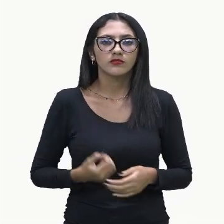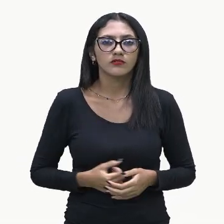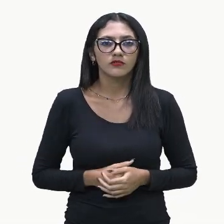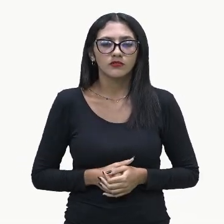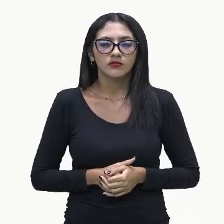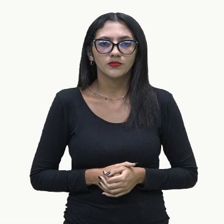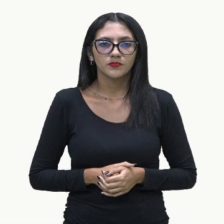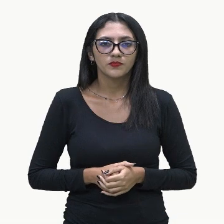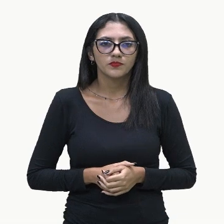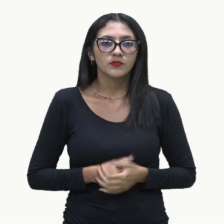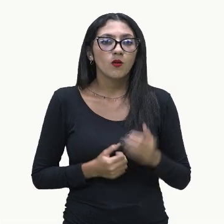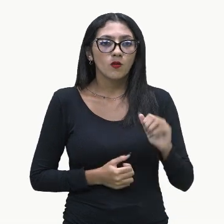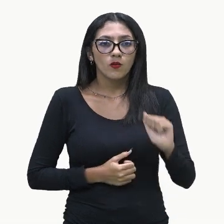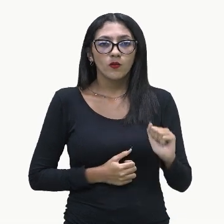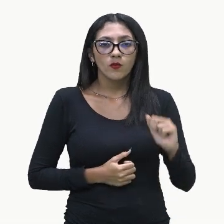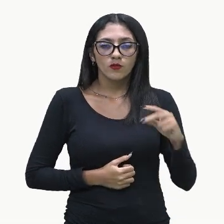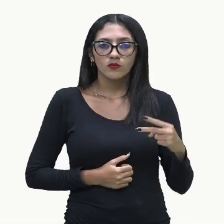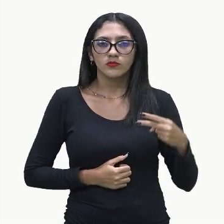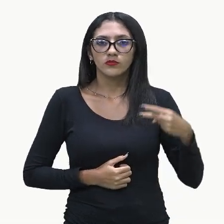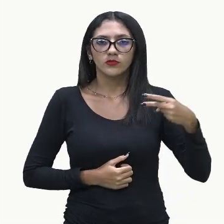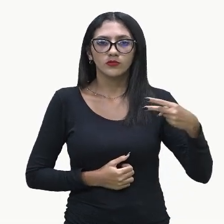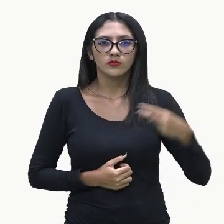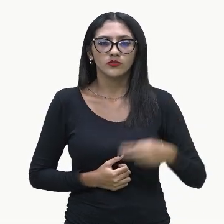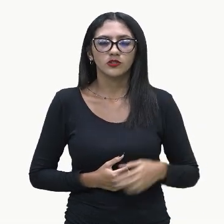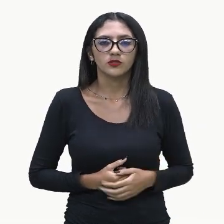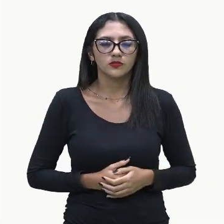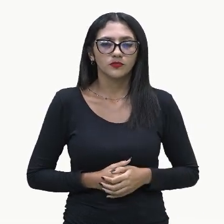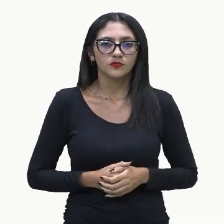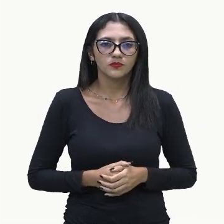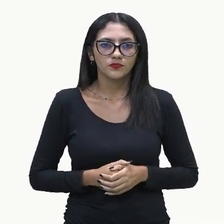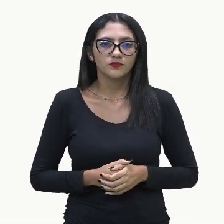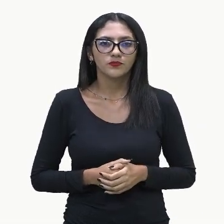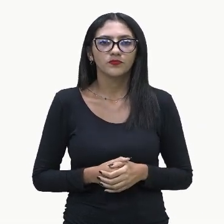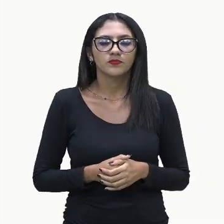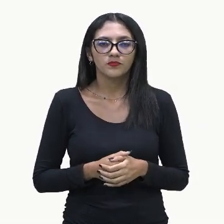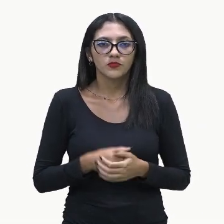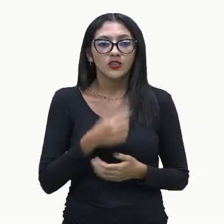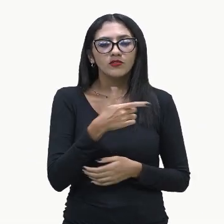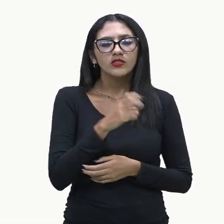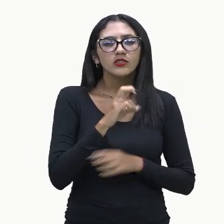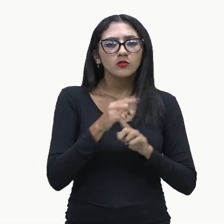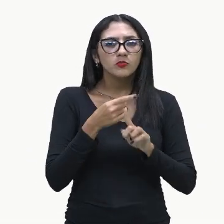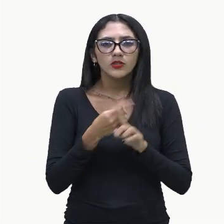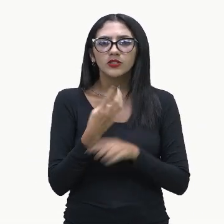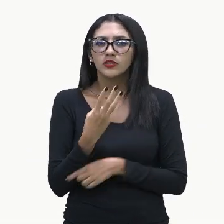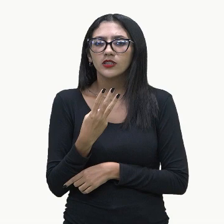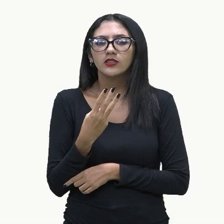Então, A ao quadrado vai ser igual a 25 mais 3,